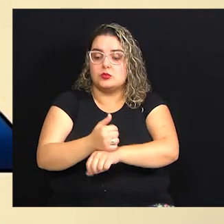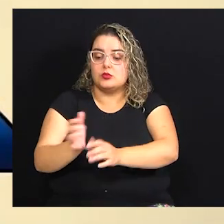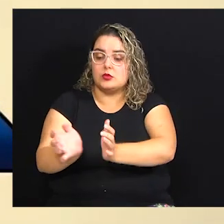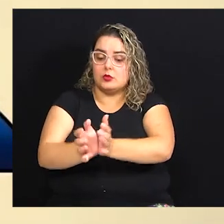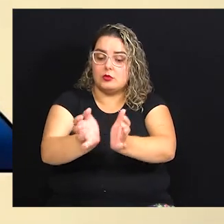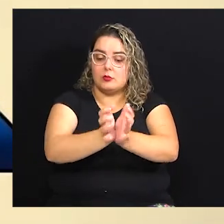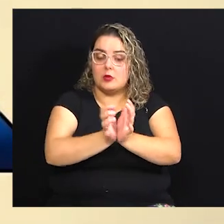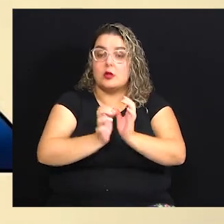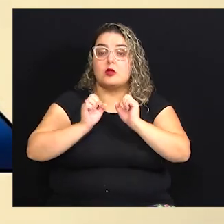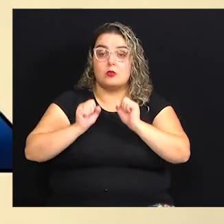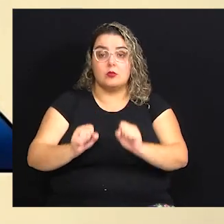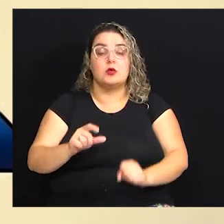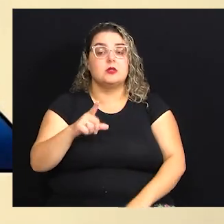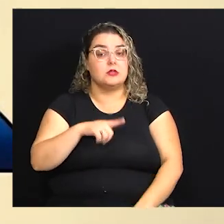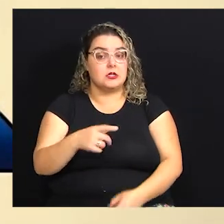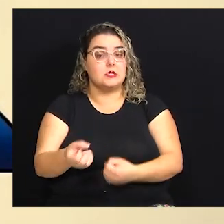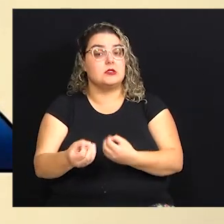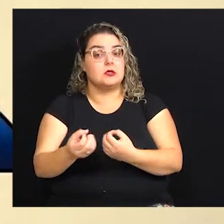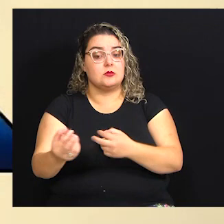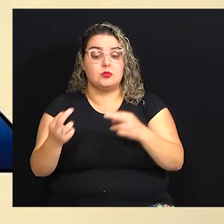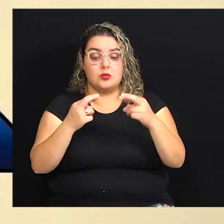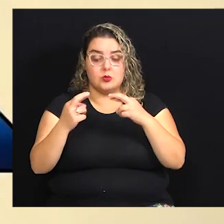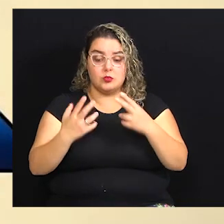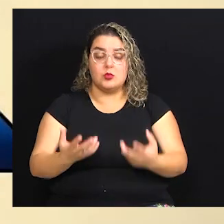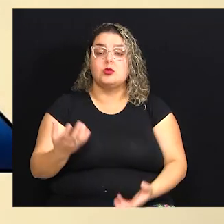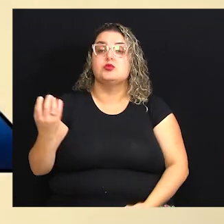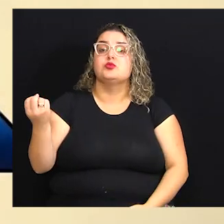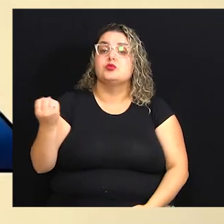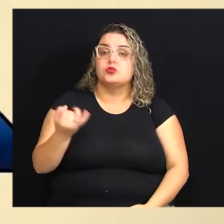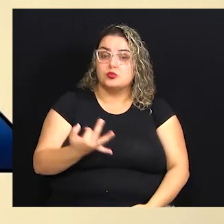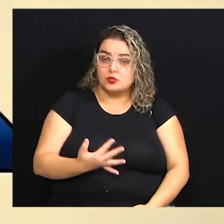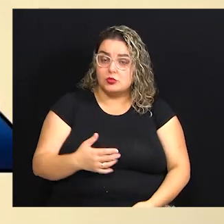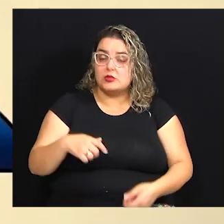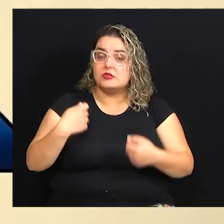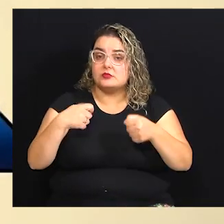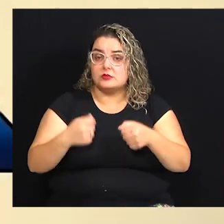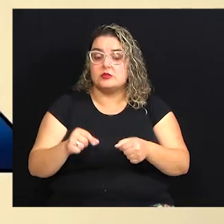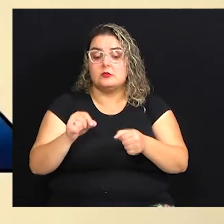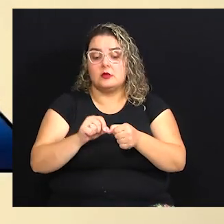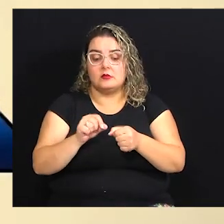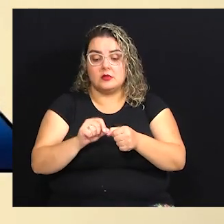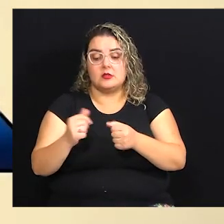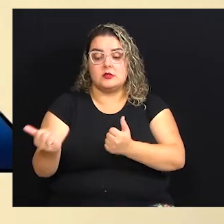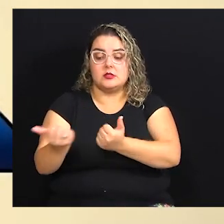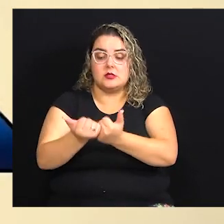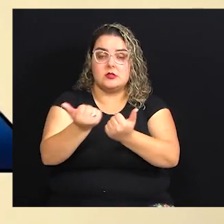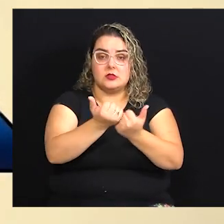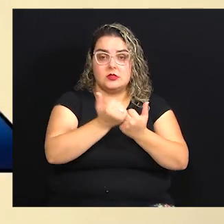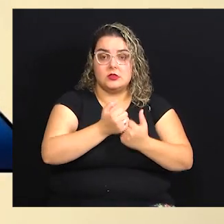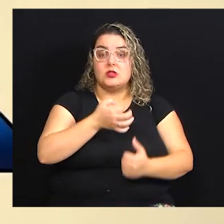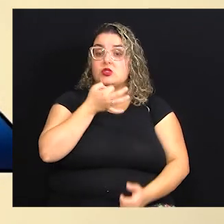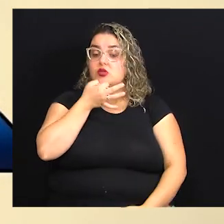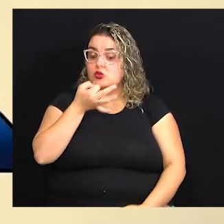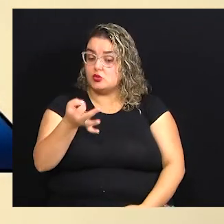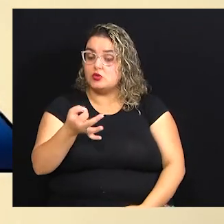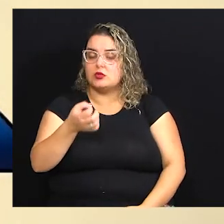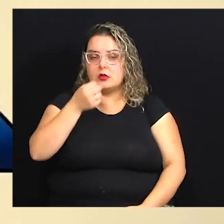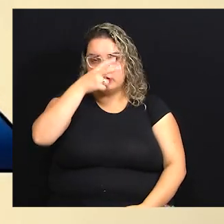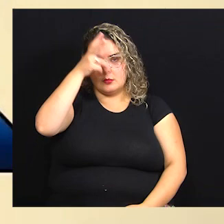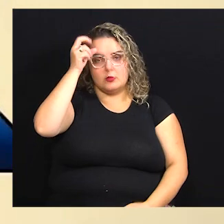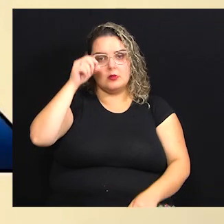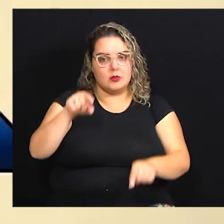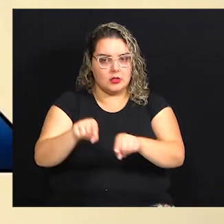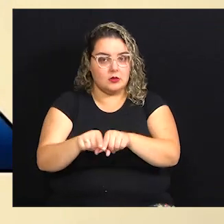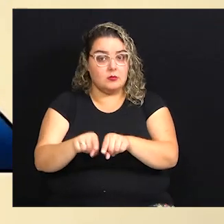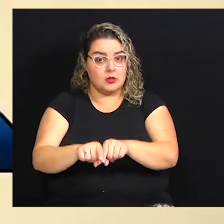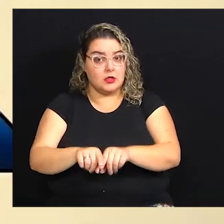para que a gente possa ter esses dados e fazer o levantamento de quantos são necessários para fazer a reposição. Inclusive, sugerir ao prefeito para